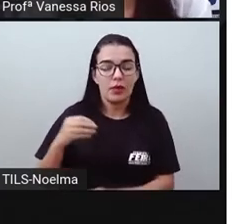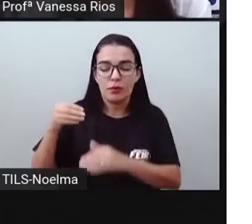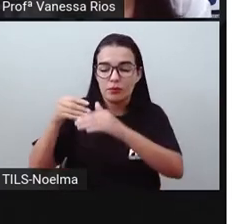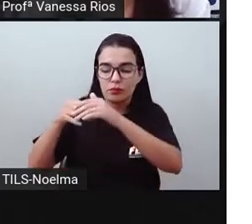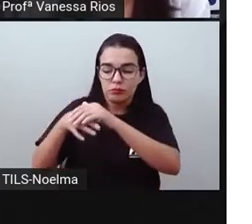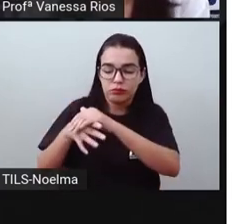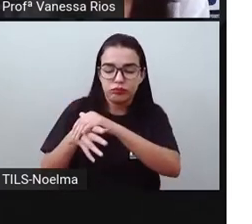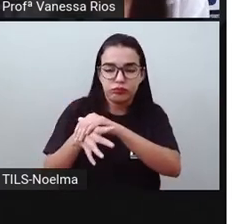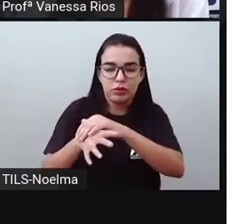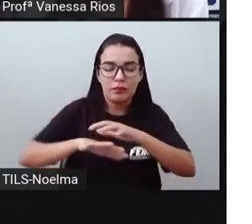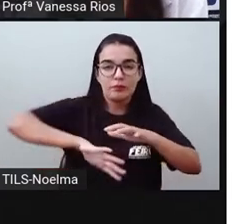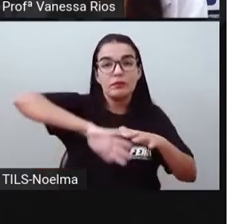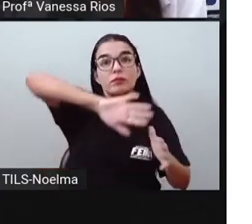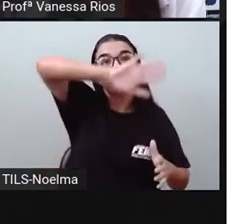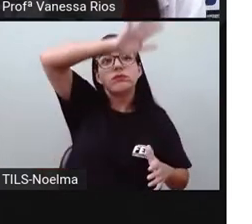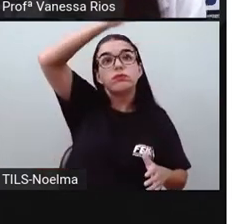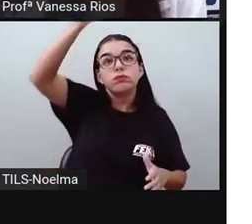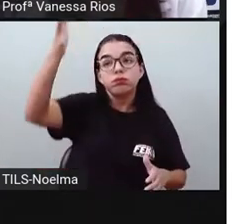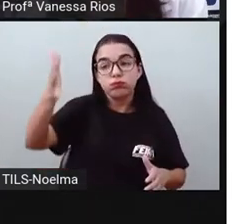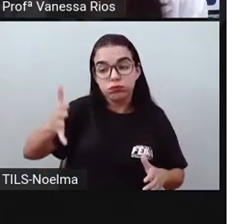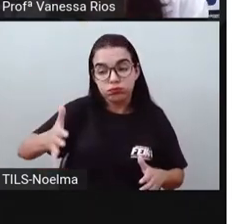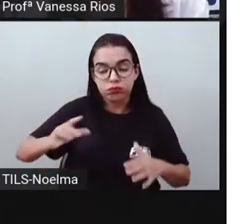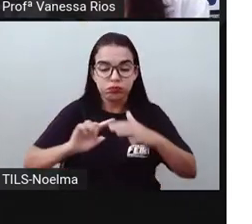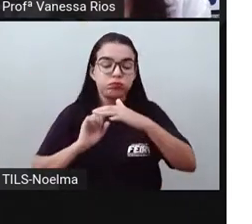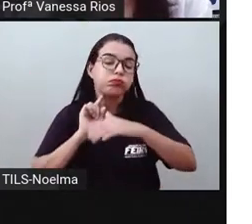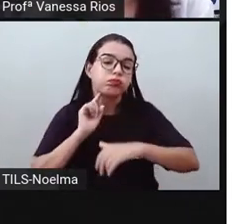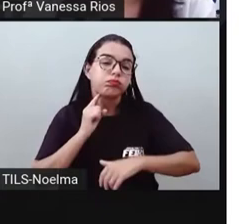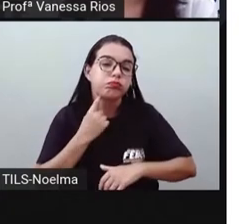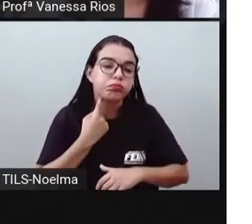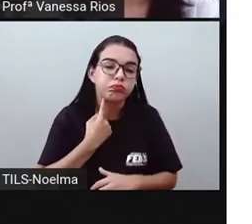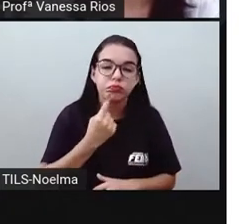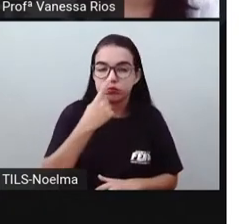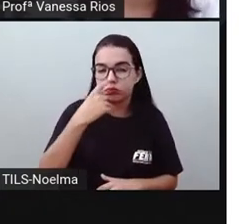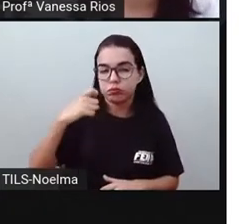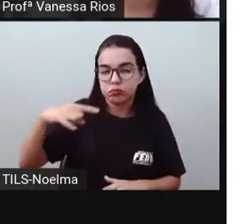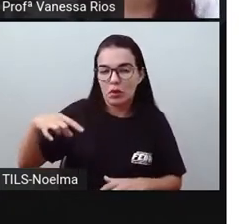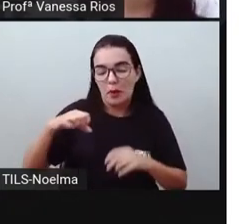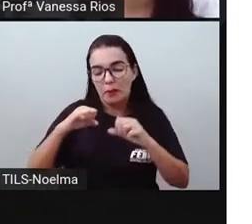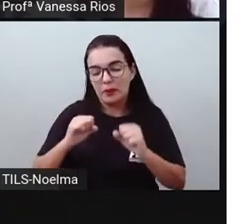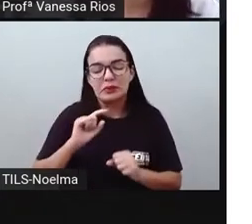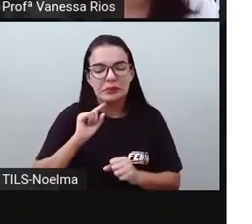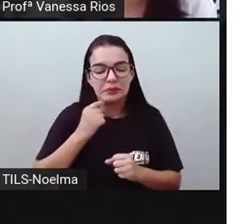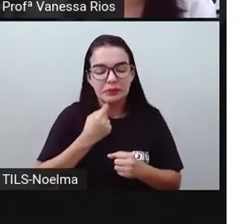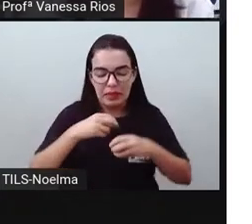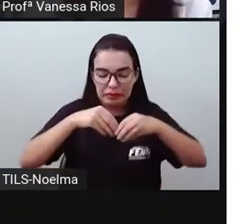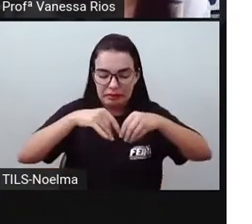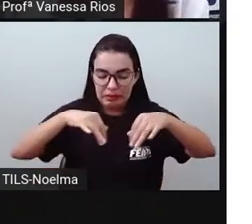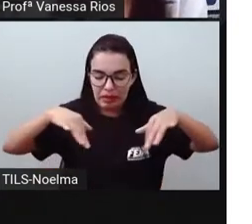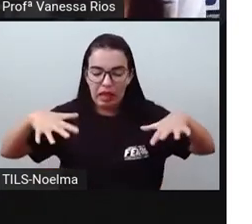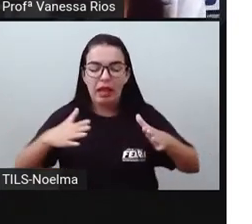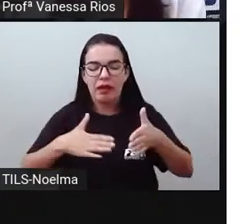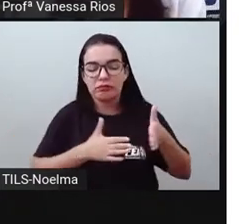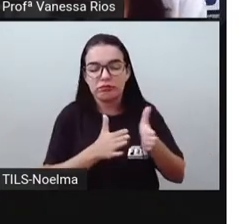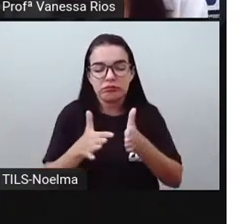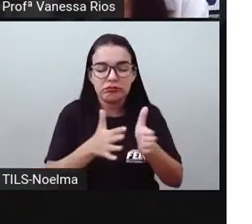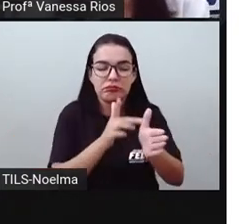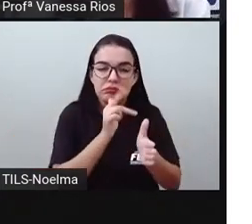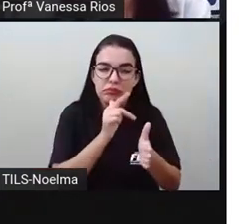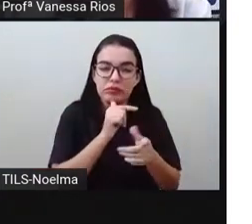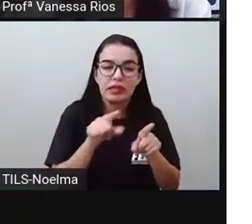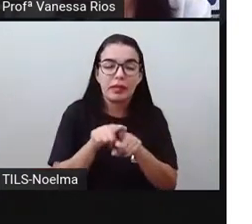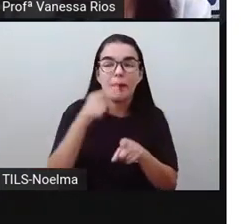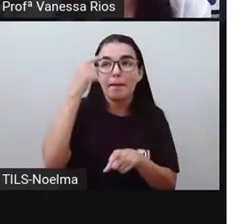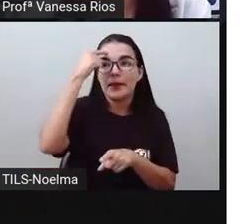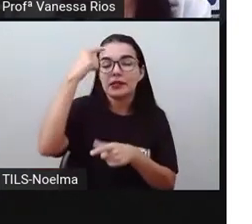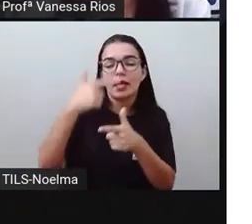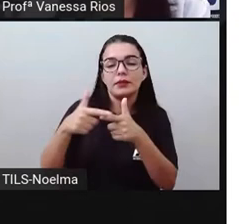nos lixões, que de repente vão poluir o solo, poluir os rios, e a gente já pensar em problemas ambientais